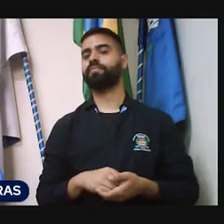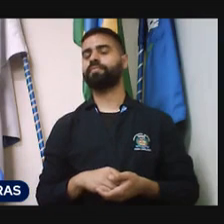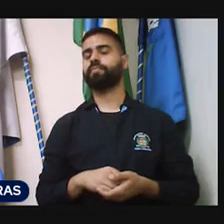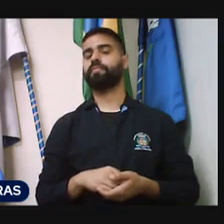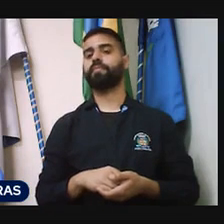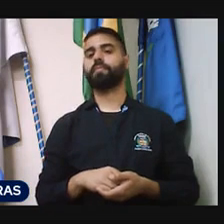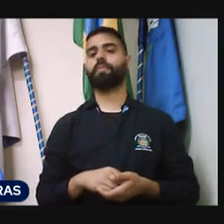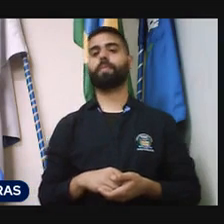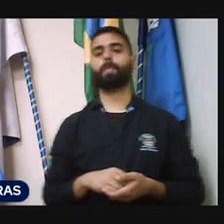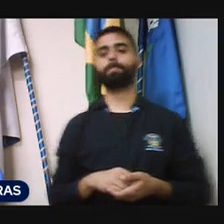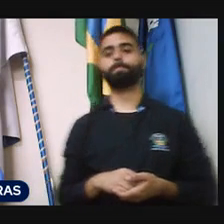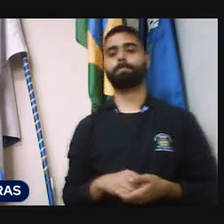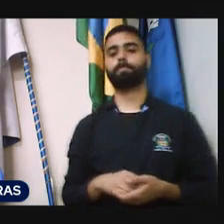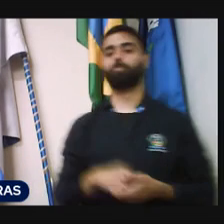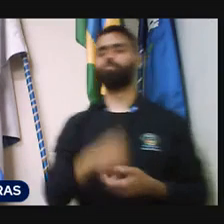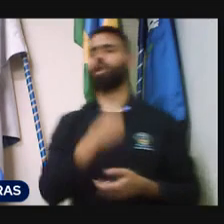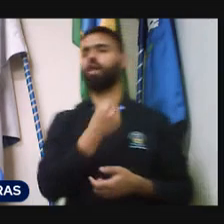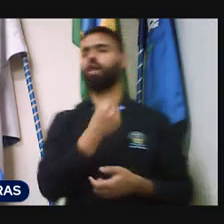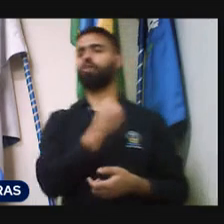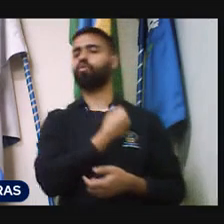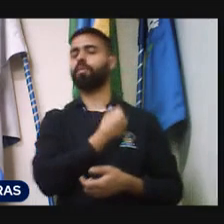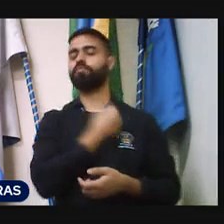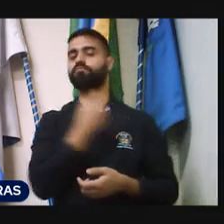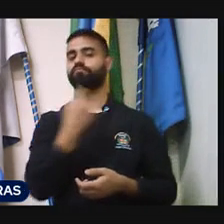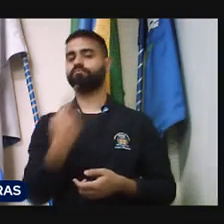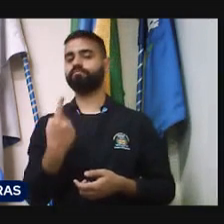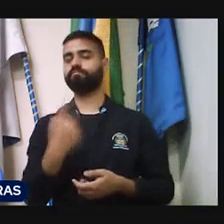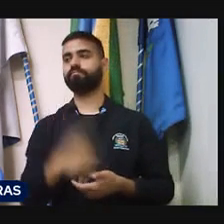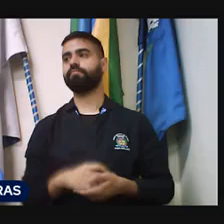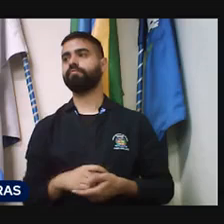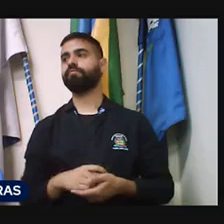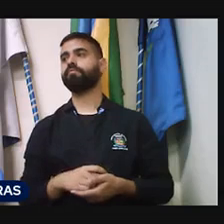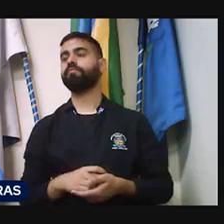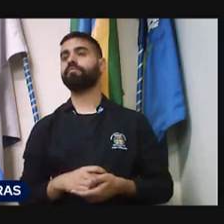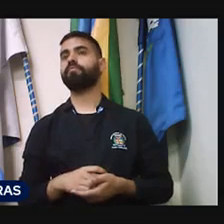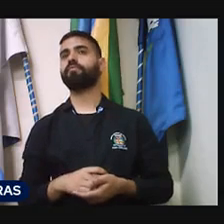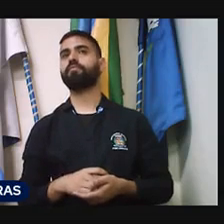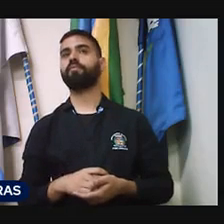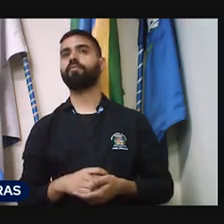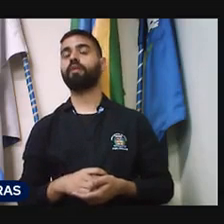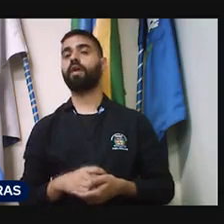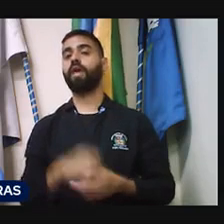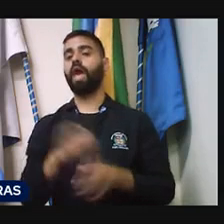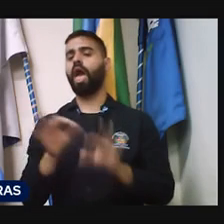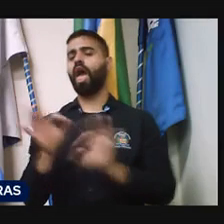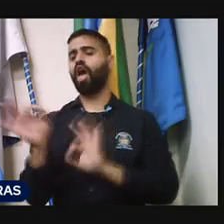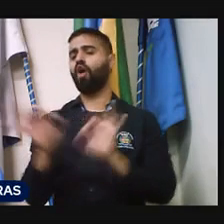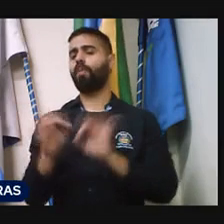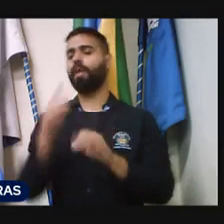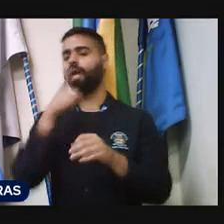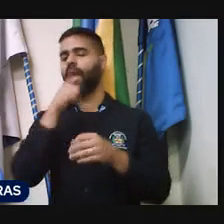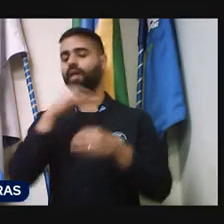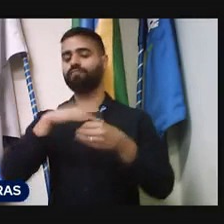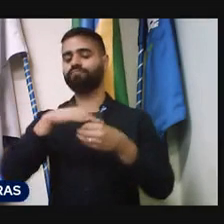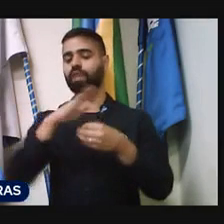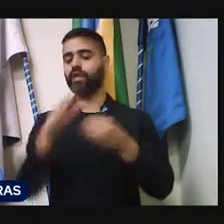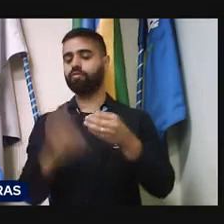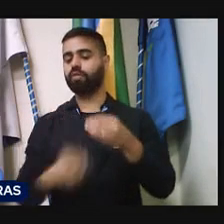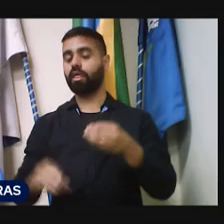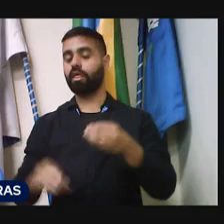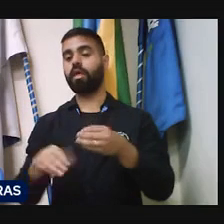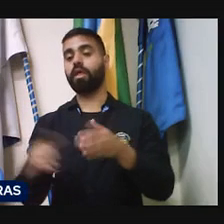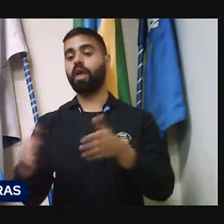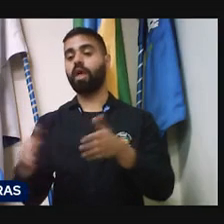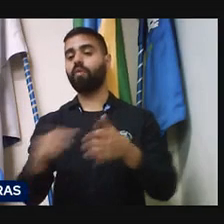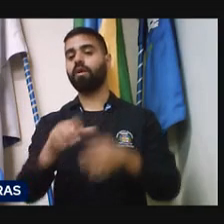distrito de Santa Isabel número um e reparos na rede de esgoto na travessa Ludovico